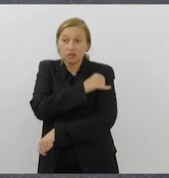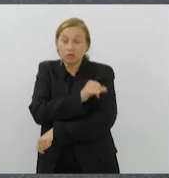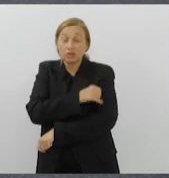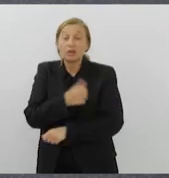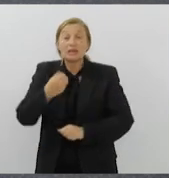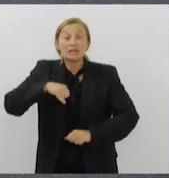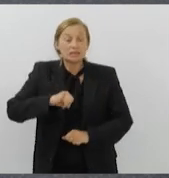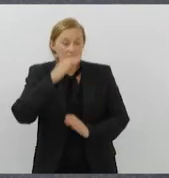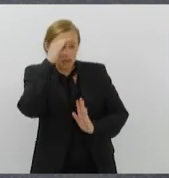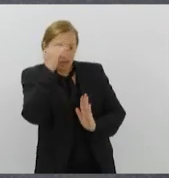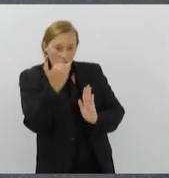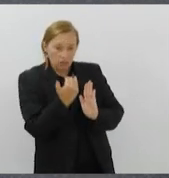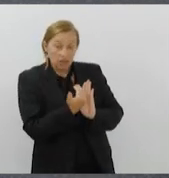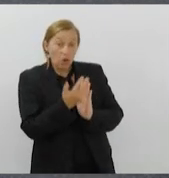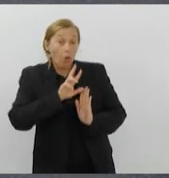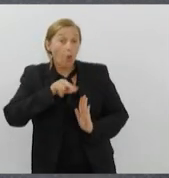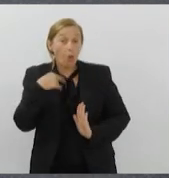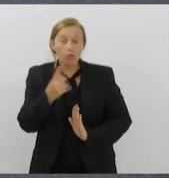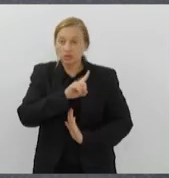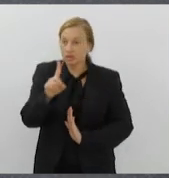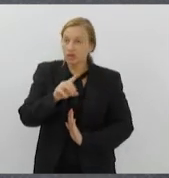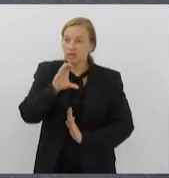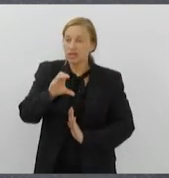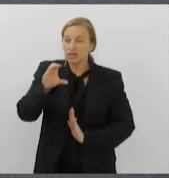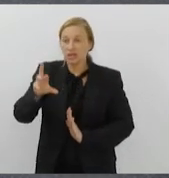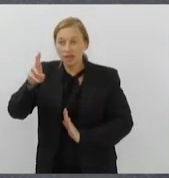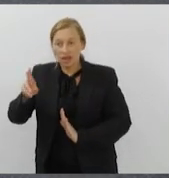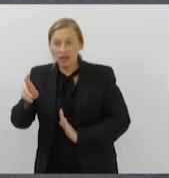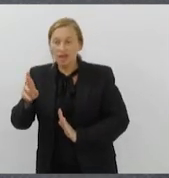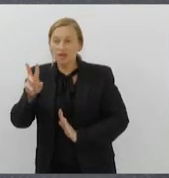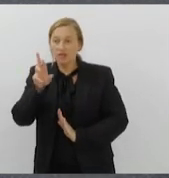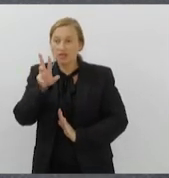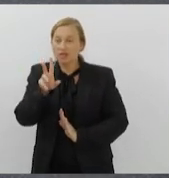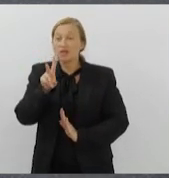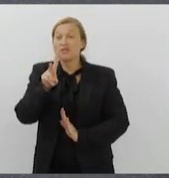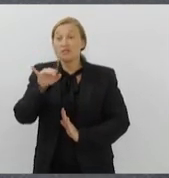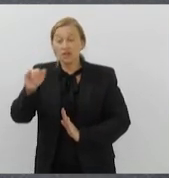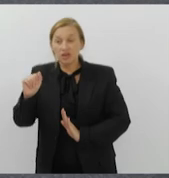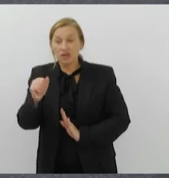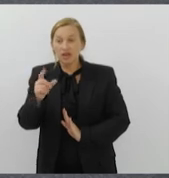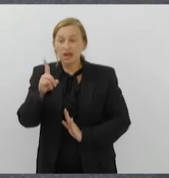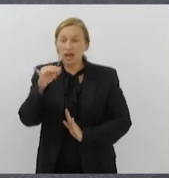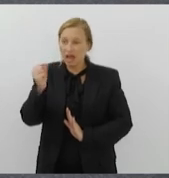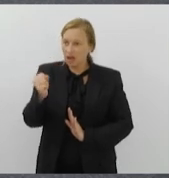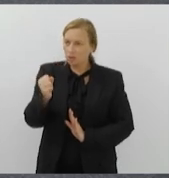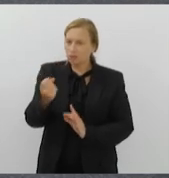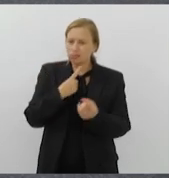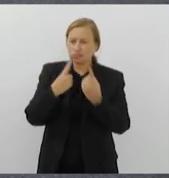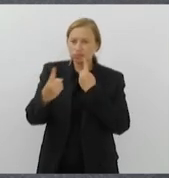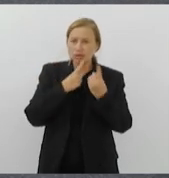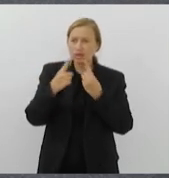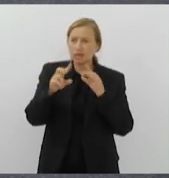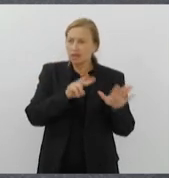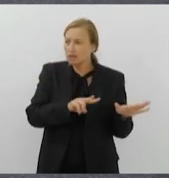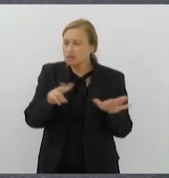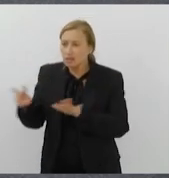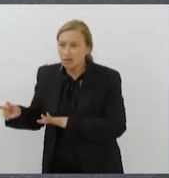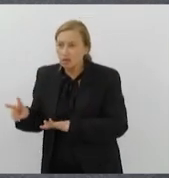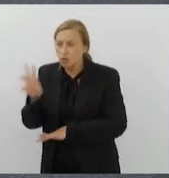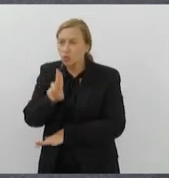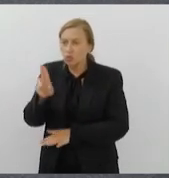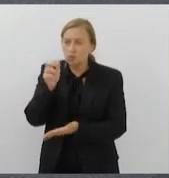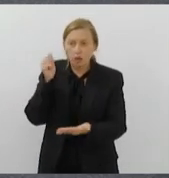respeitados. A CCR Via Lagos, nobre deputado, durante a semana, o usuário